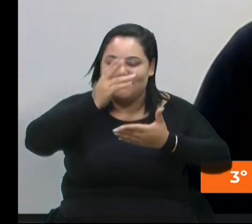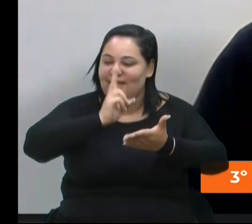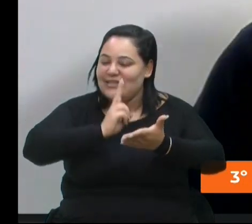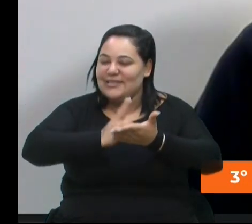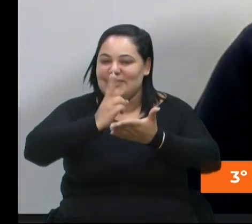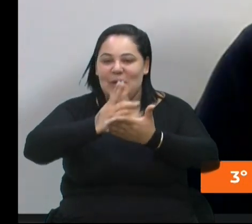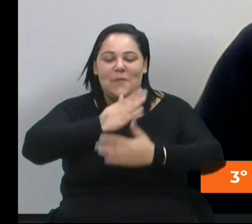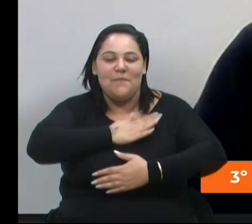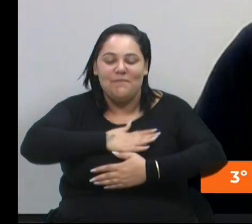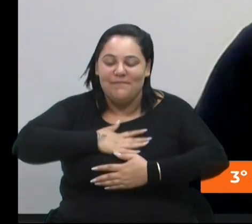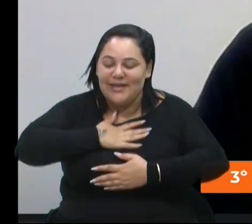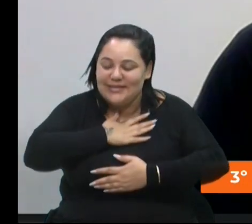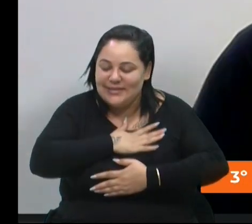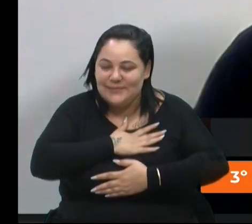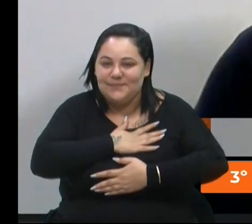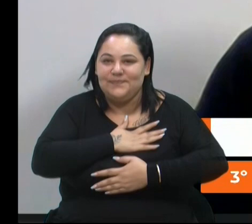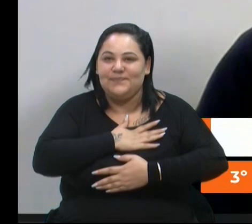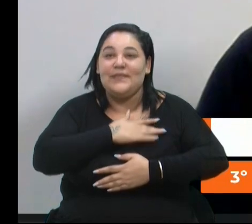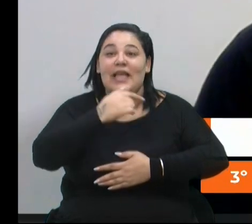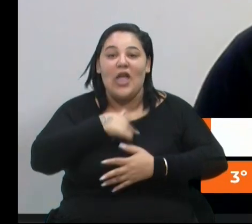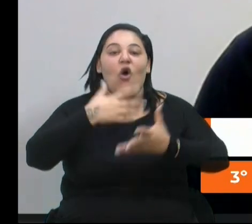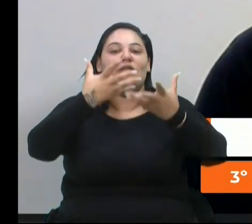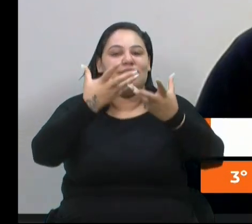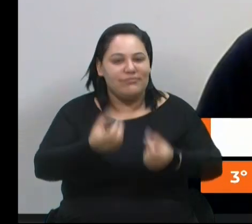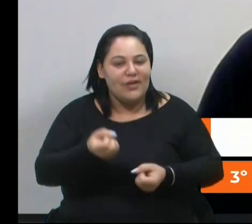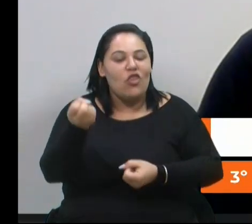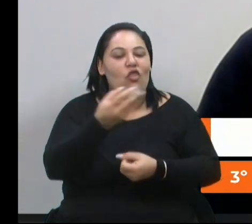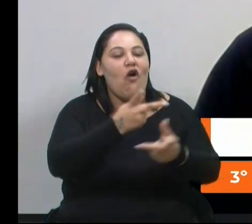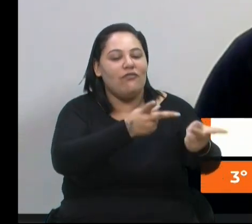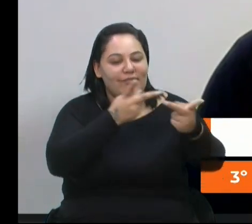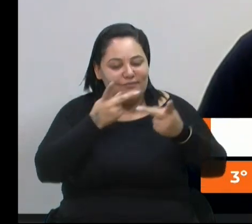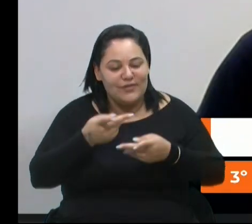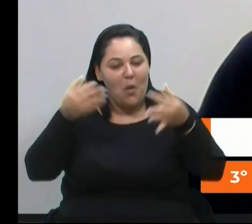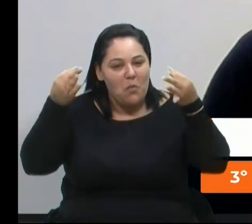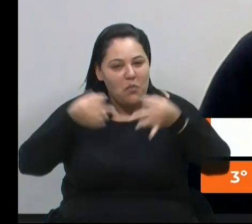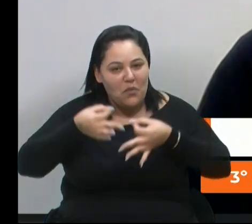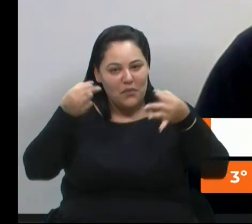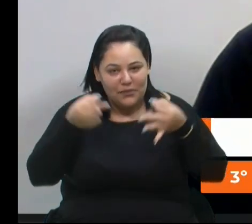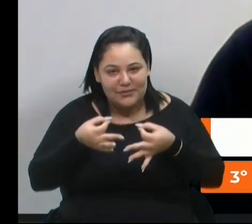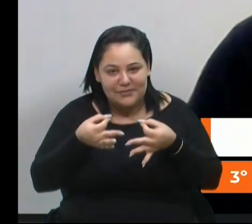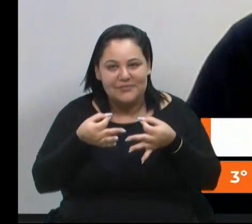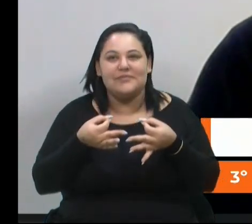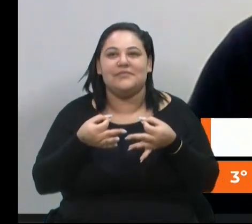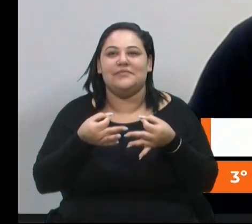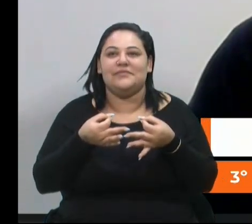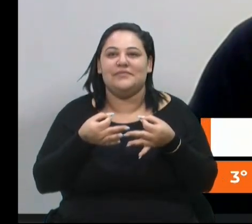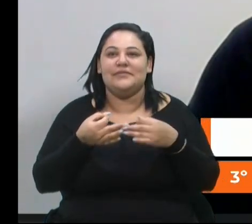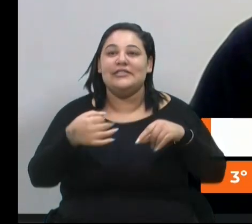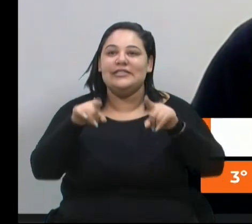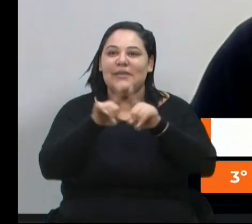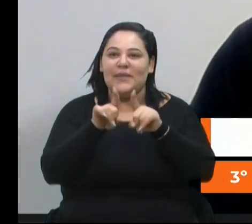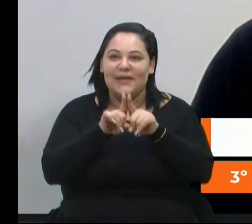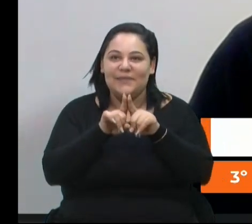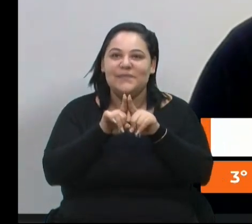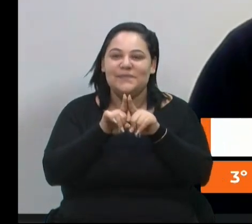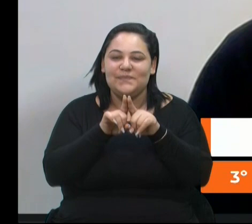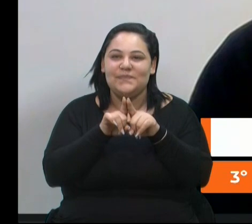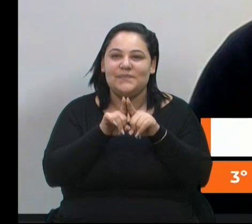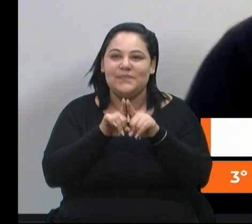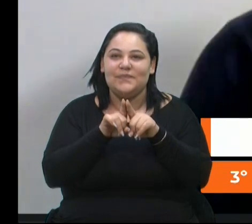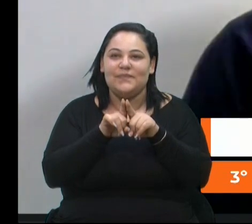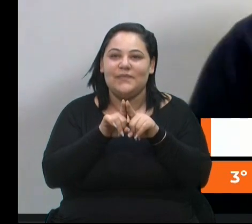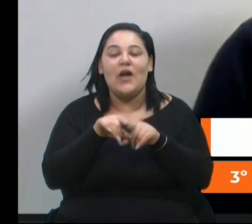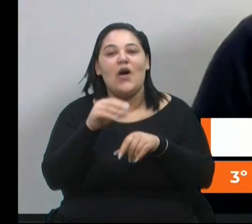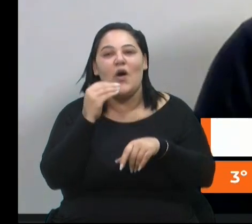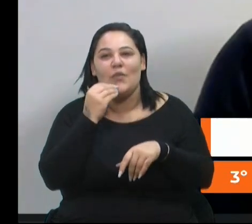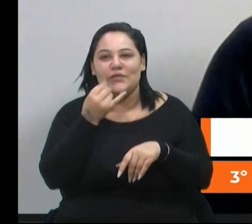estar aqui. Aceitarei novos convites, com certeza, quando eles surgirem. E, eventualmente, se o